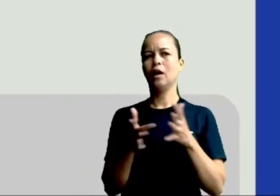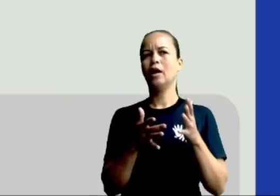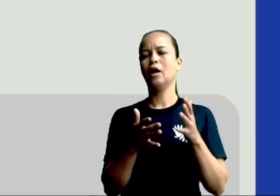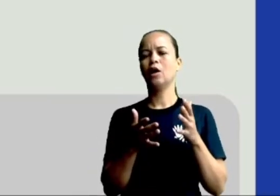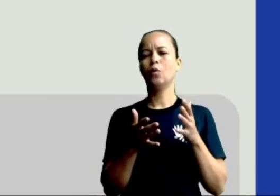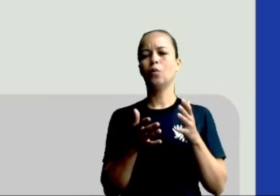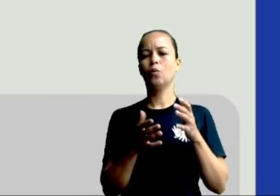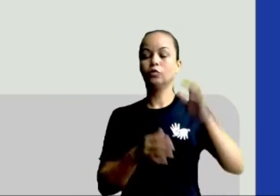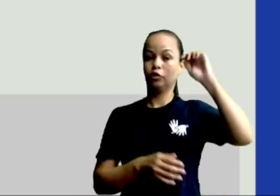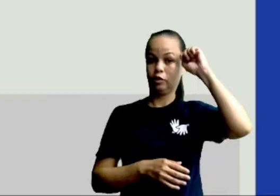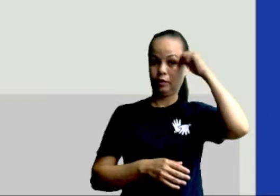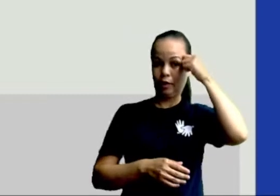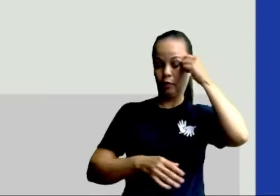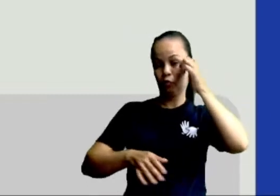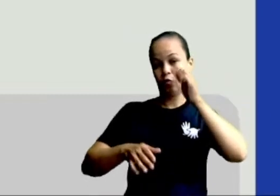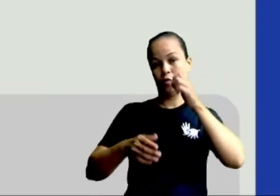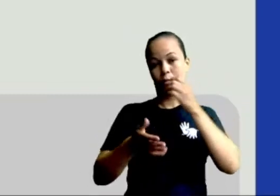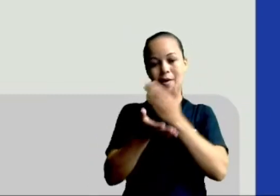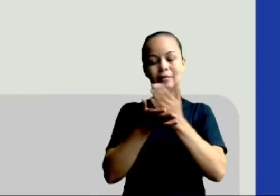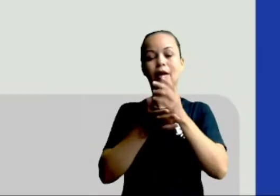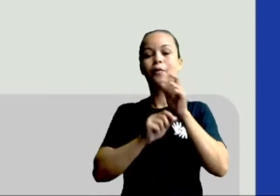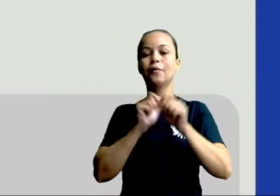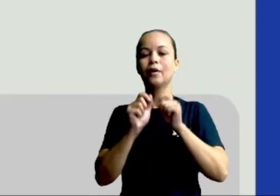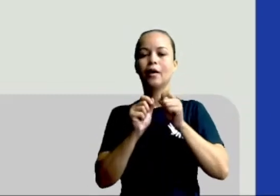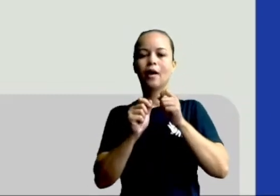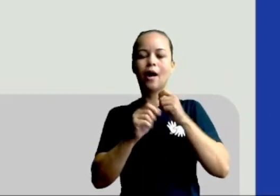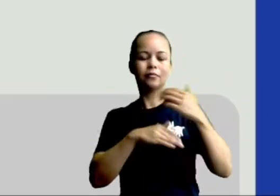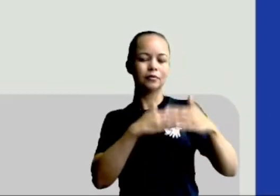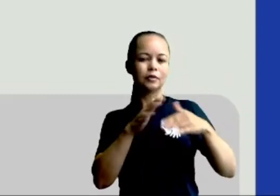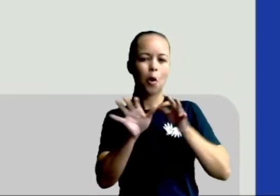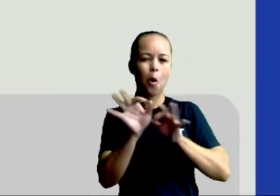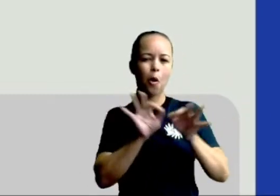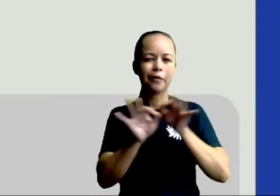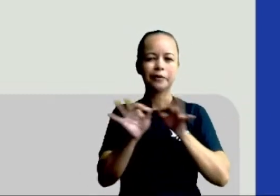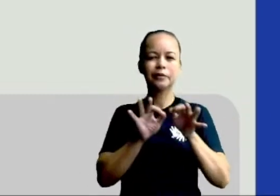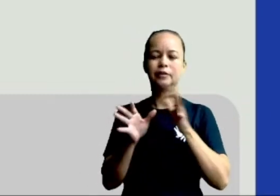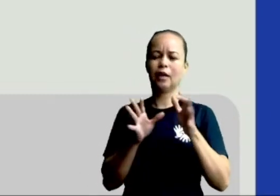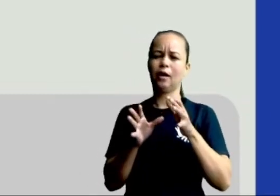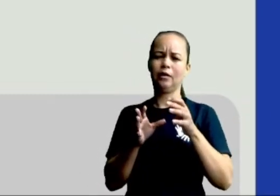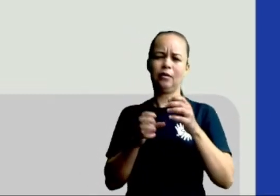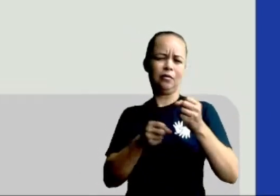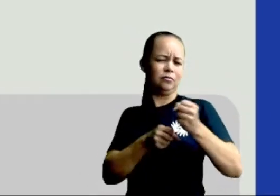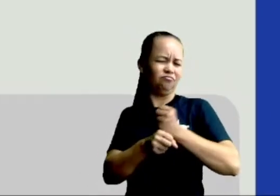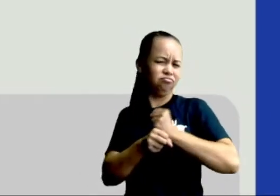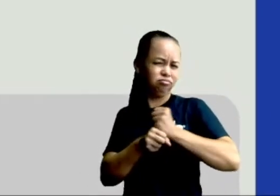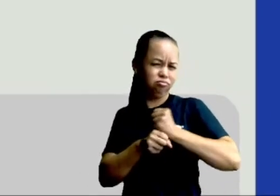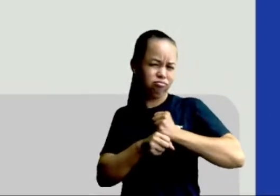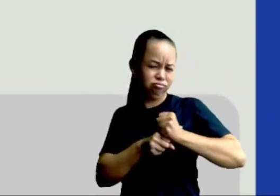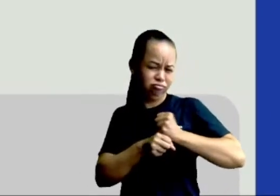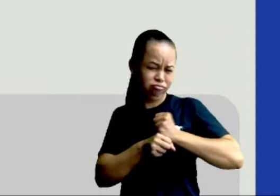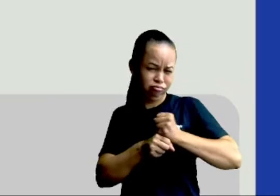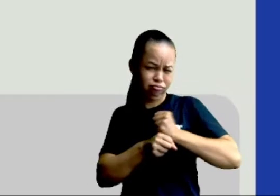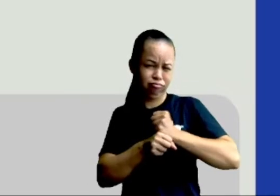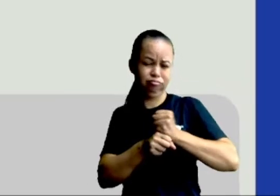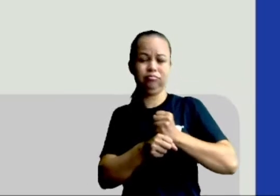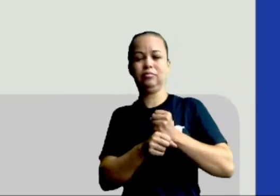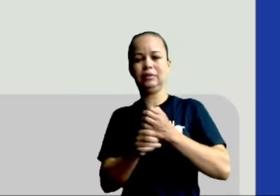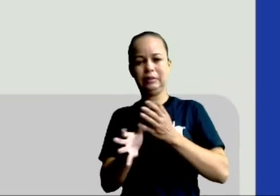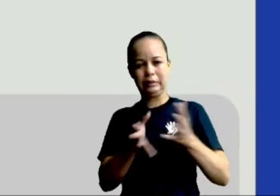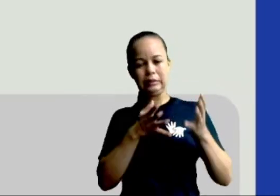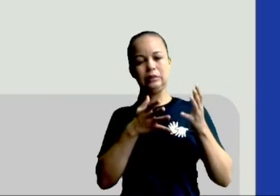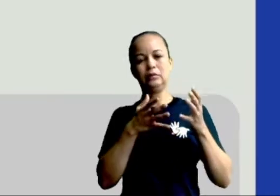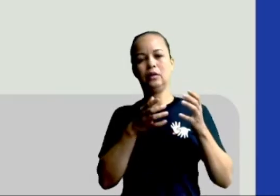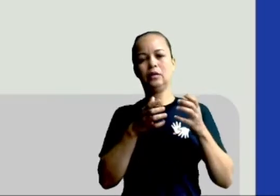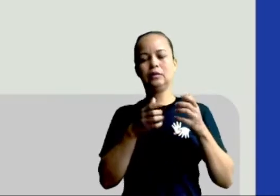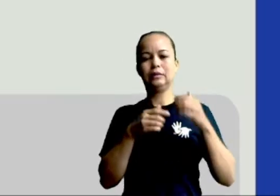os negros começaram a se organizar, a se rebelar, mas isso durou muitos e muitos e muitos anos. Porque, sabe